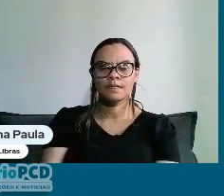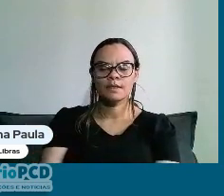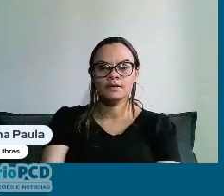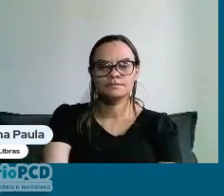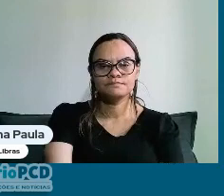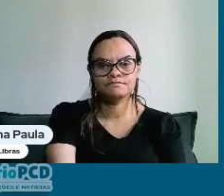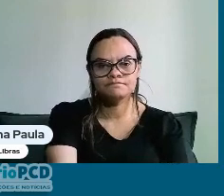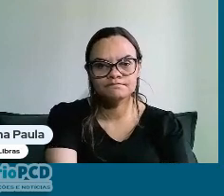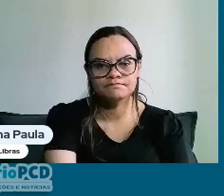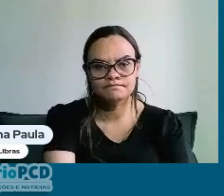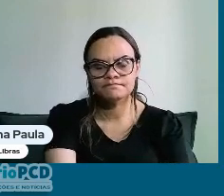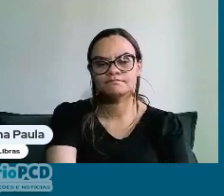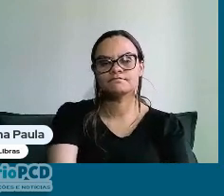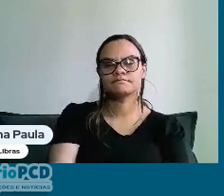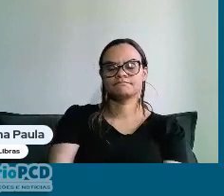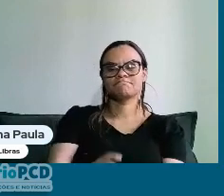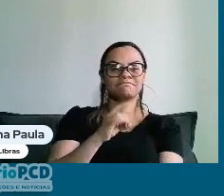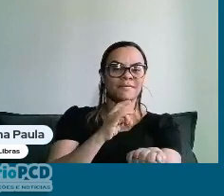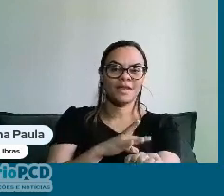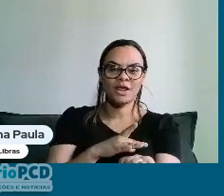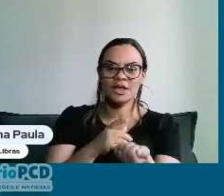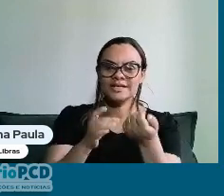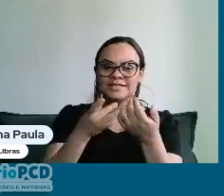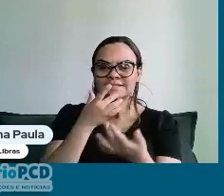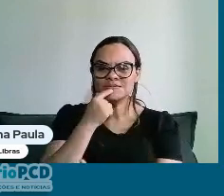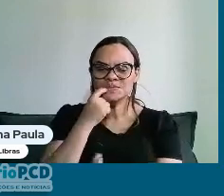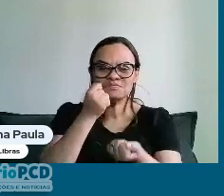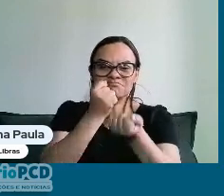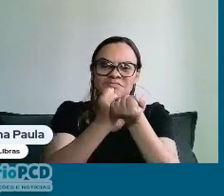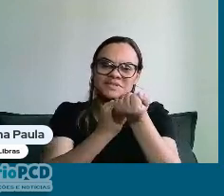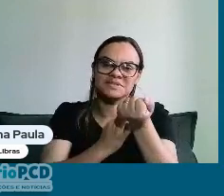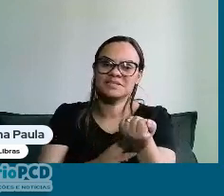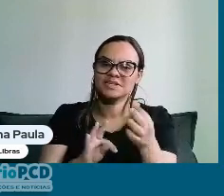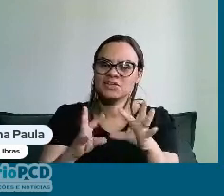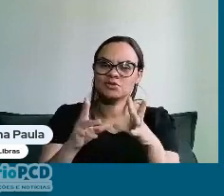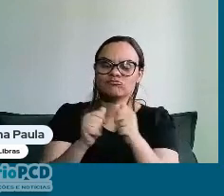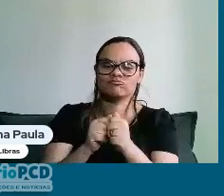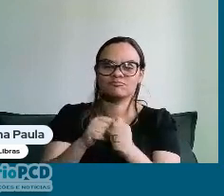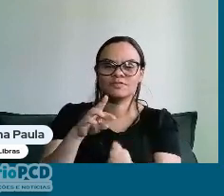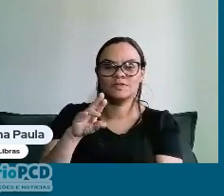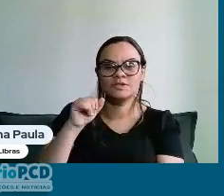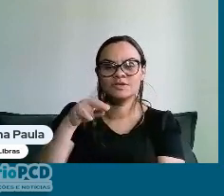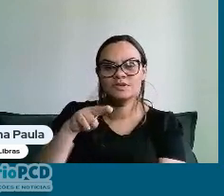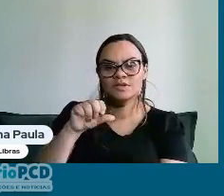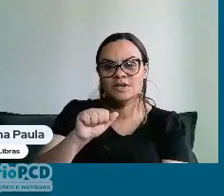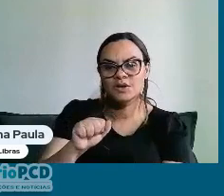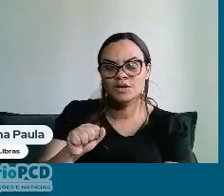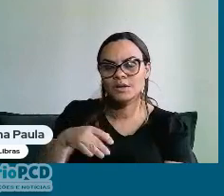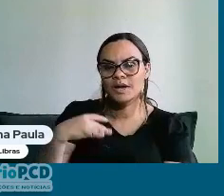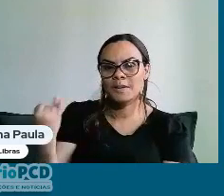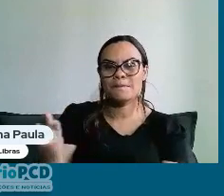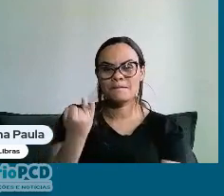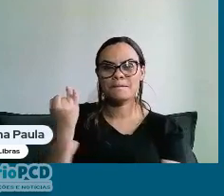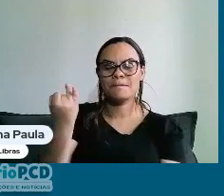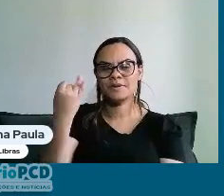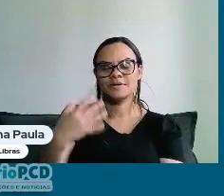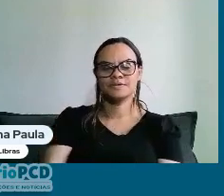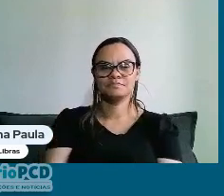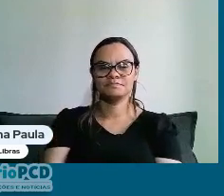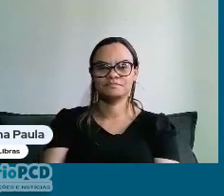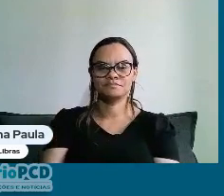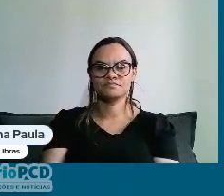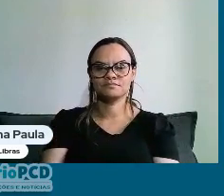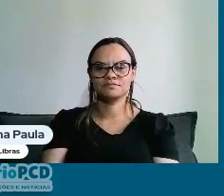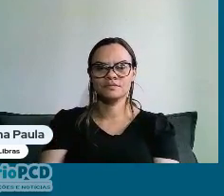sabe fazer exame de hemograma, sabe fazer exame de parcial, mas não fala da creatinina. A creatinina é super importante. Eu acho o exame de creatinina